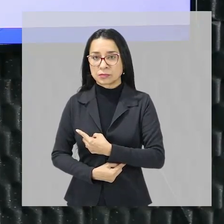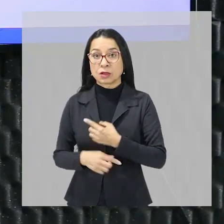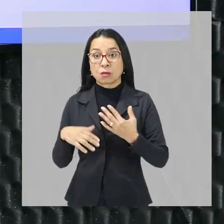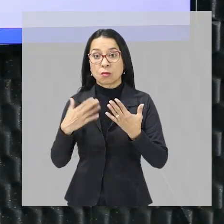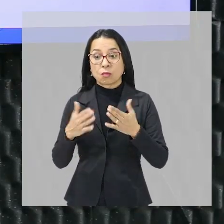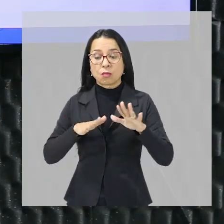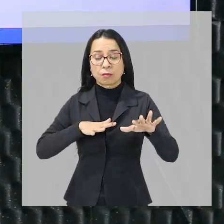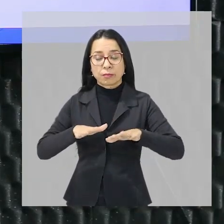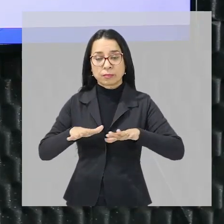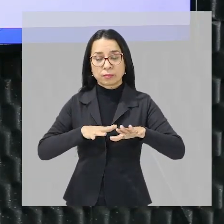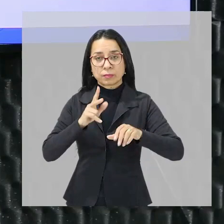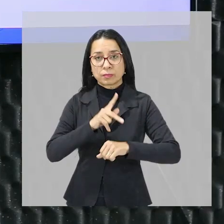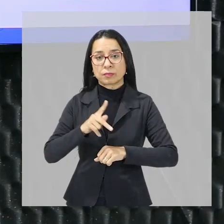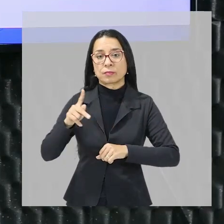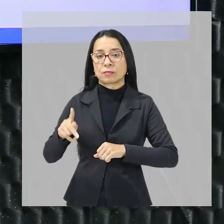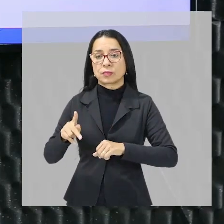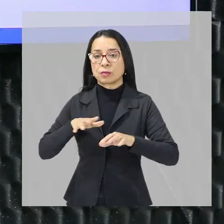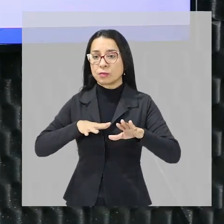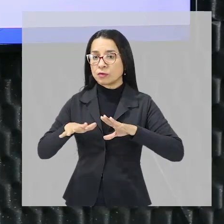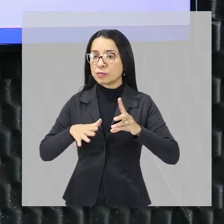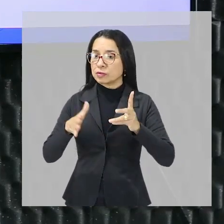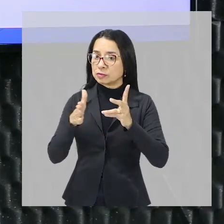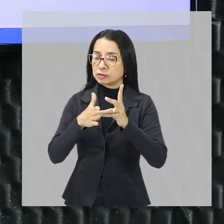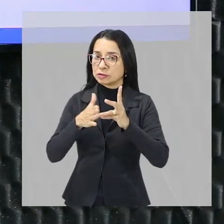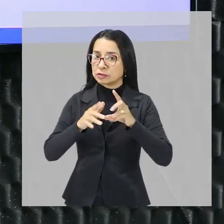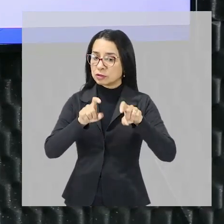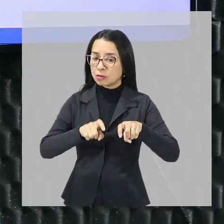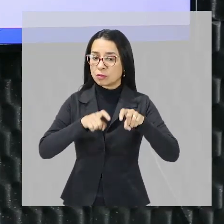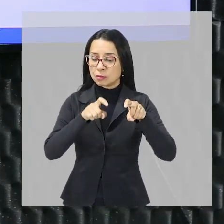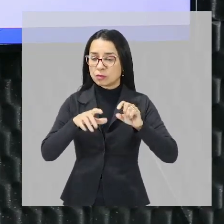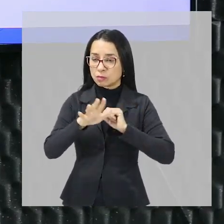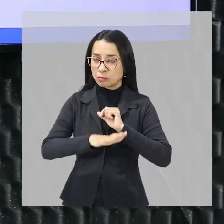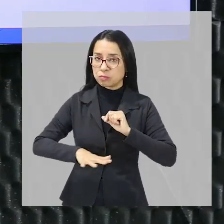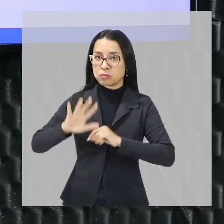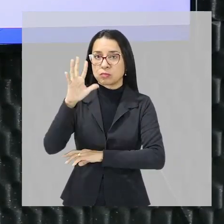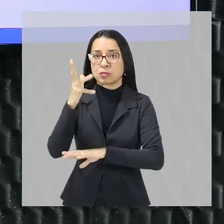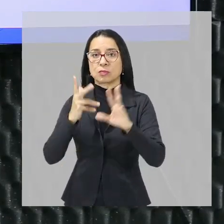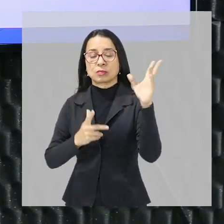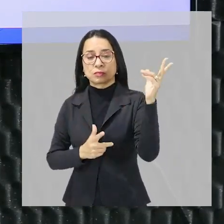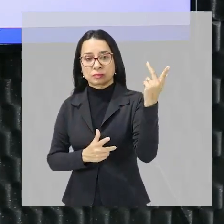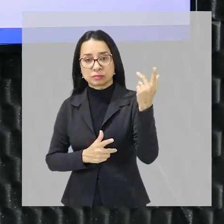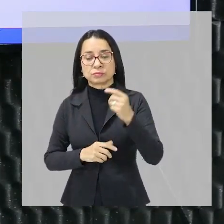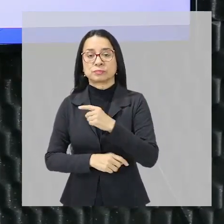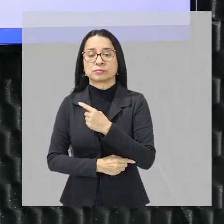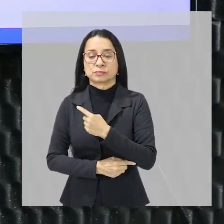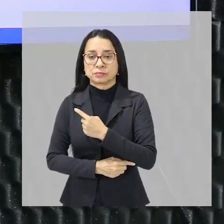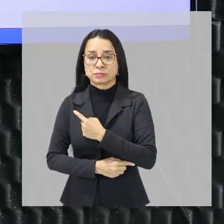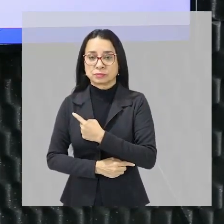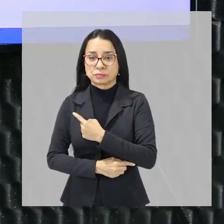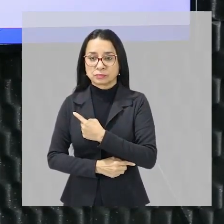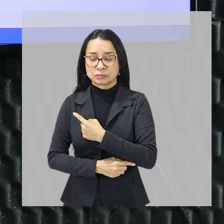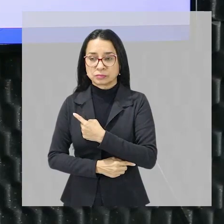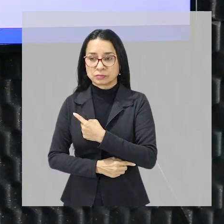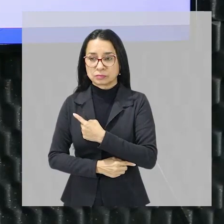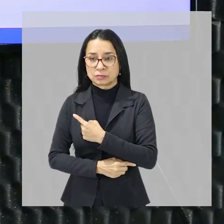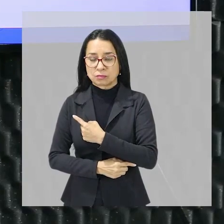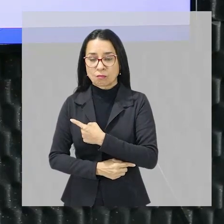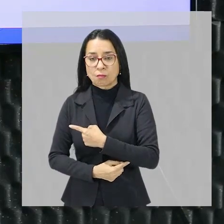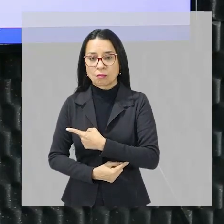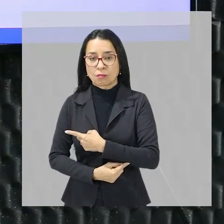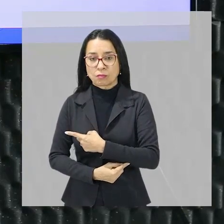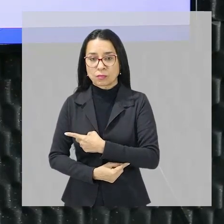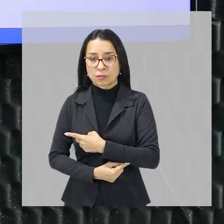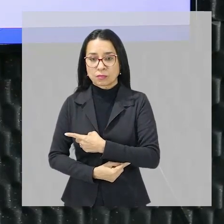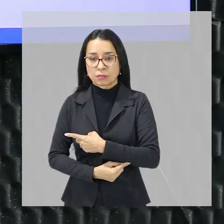movimento, professor? Movimento indígena camponês ambientalista, já deixou destacado, foi acatada pelo governo de